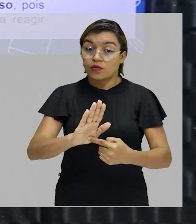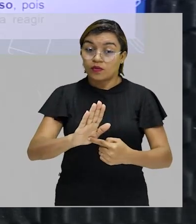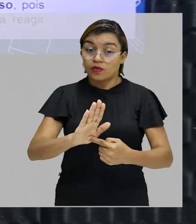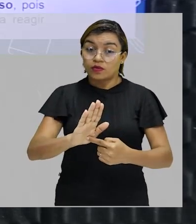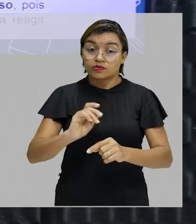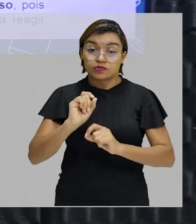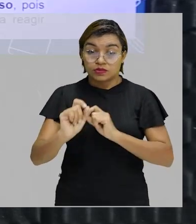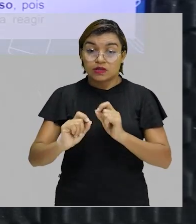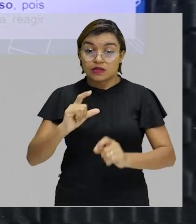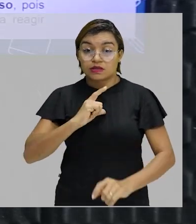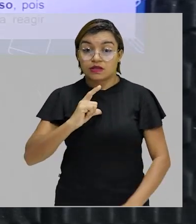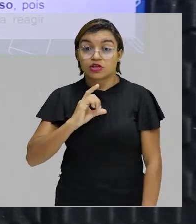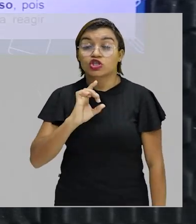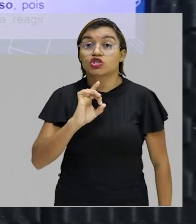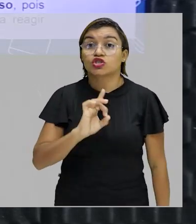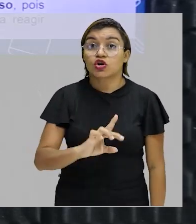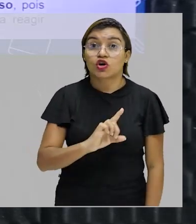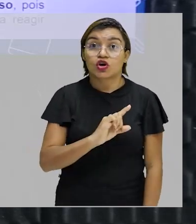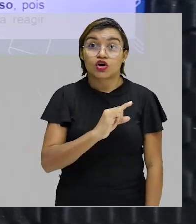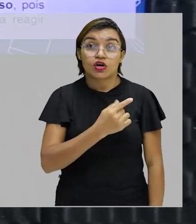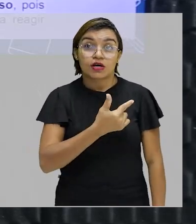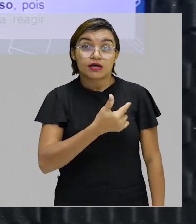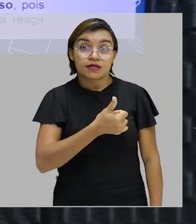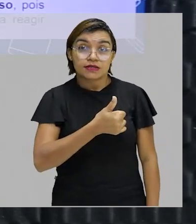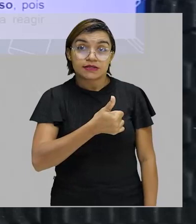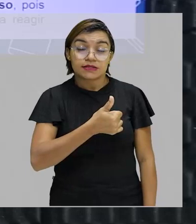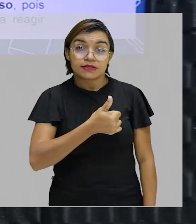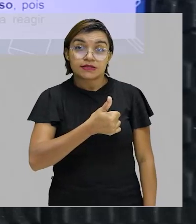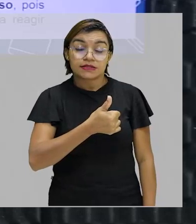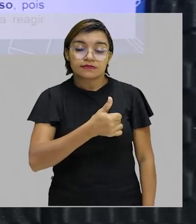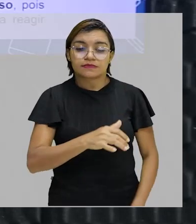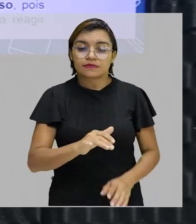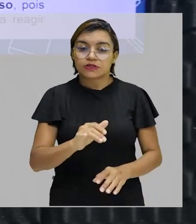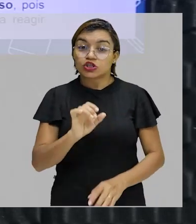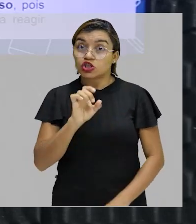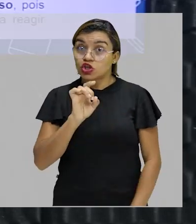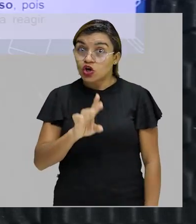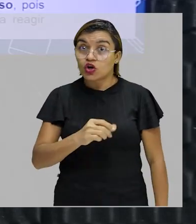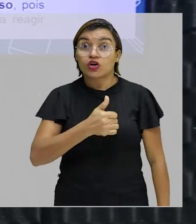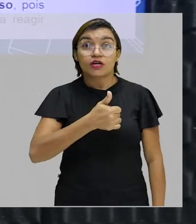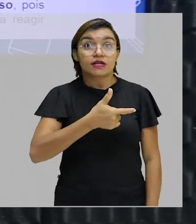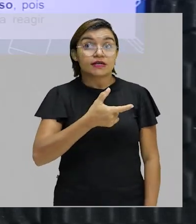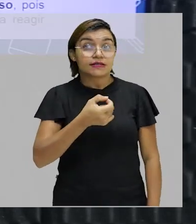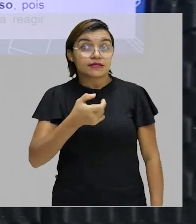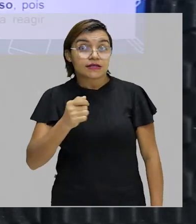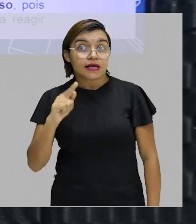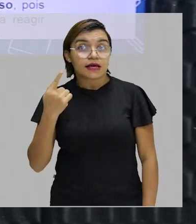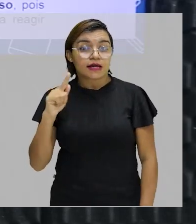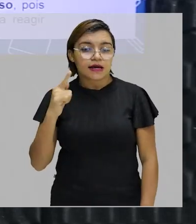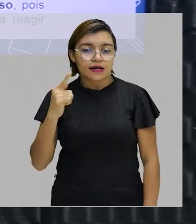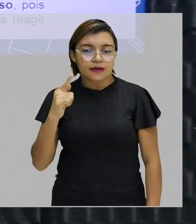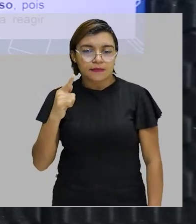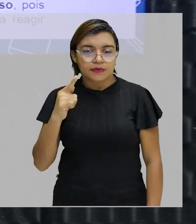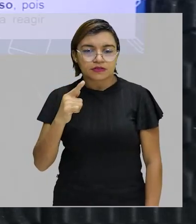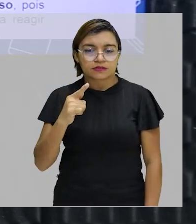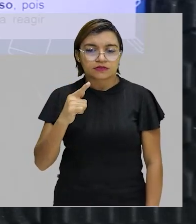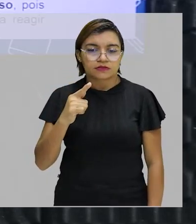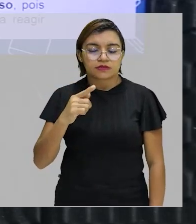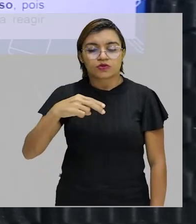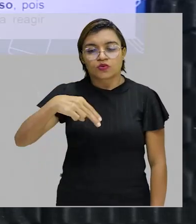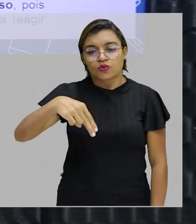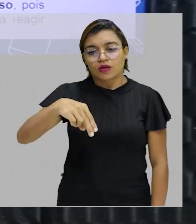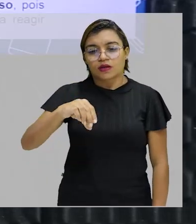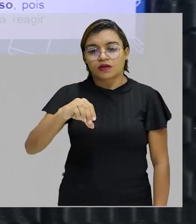que temos apenas 100 gramas do NaOH. Portanto, olha só, dizemos então que